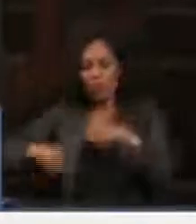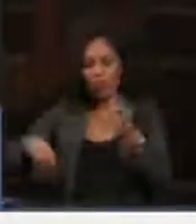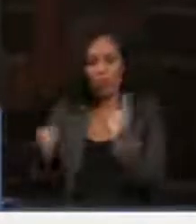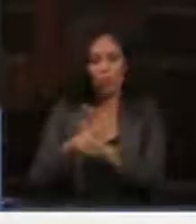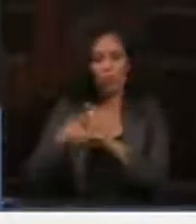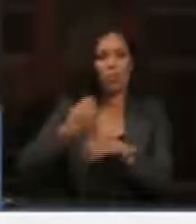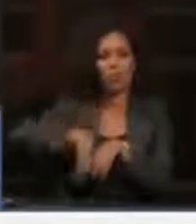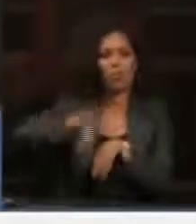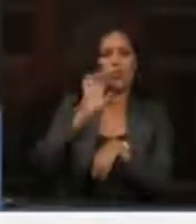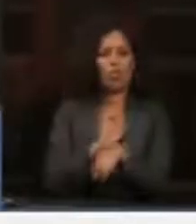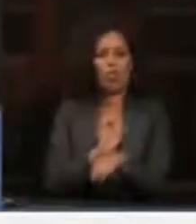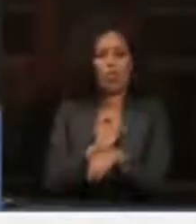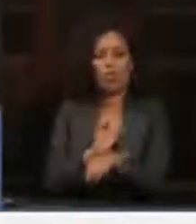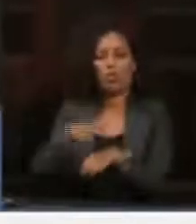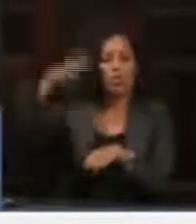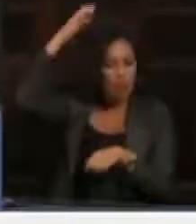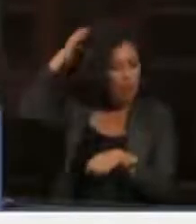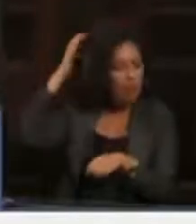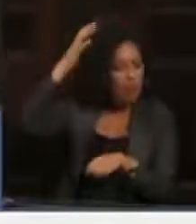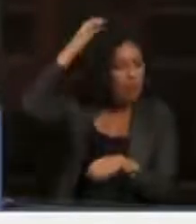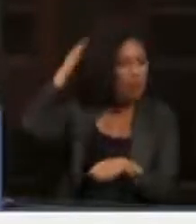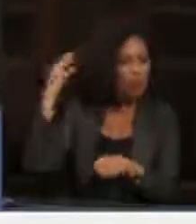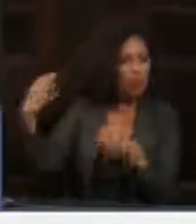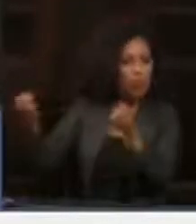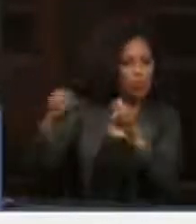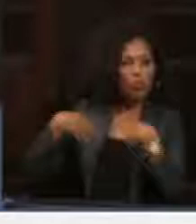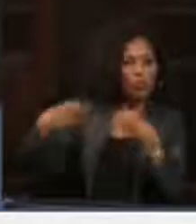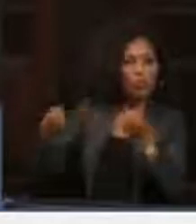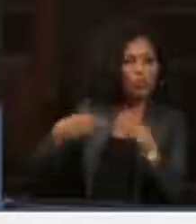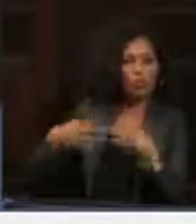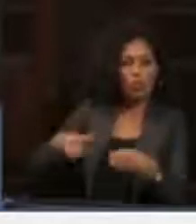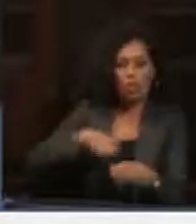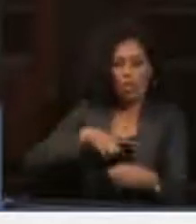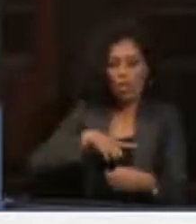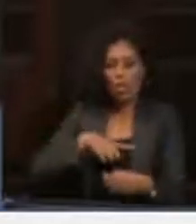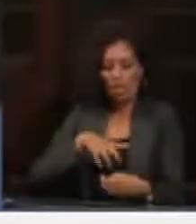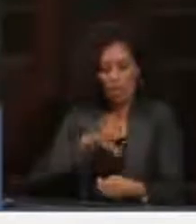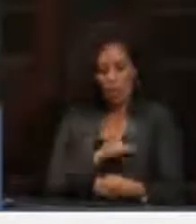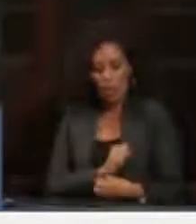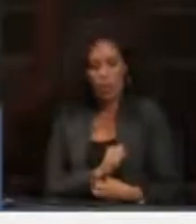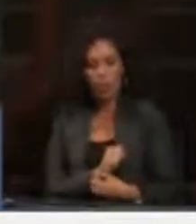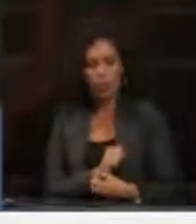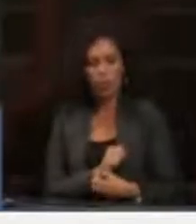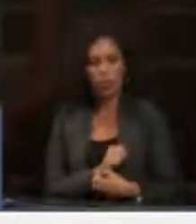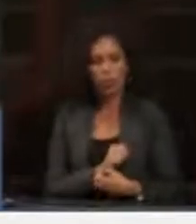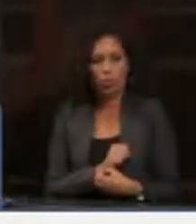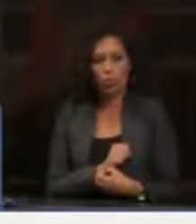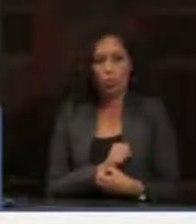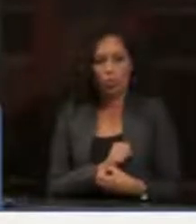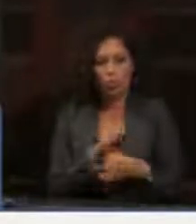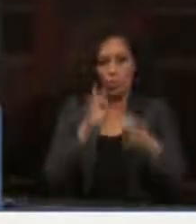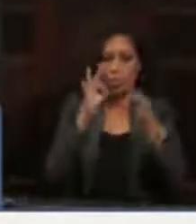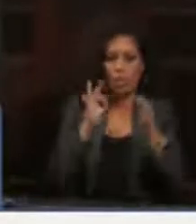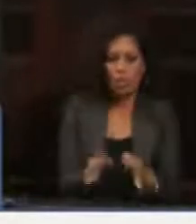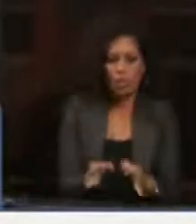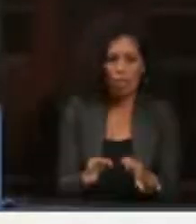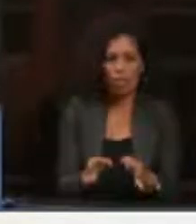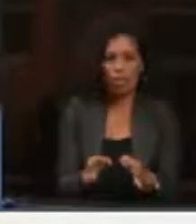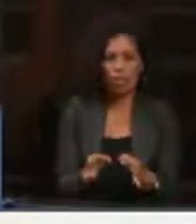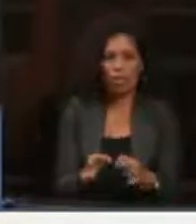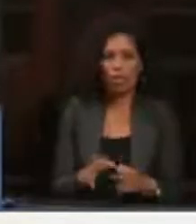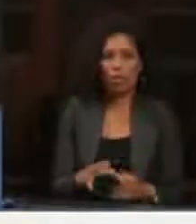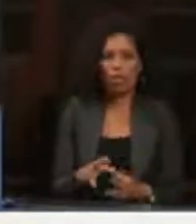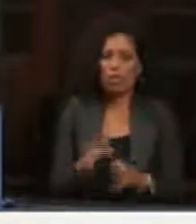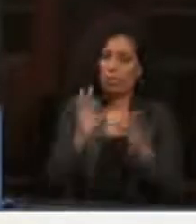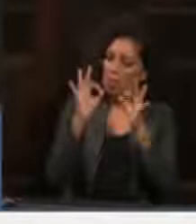Então, Marielle nos ensinou a fazer política de maneira afetiva, mas assertiva. Assertiva nas